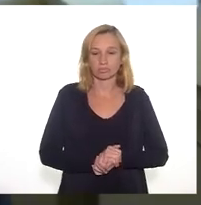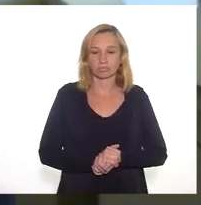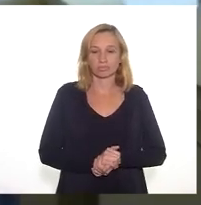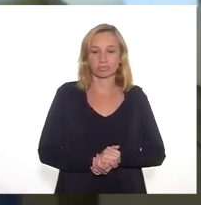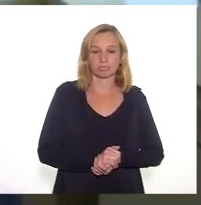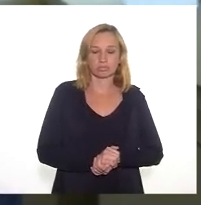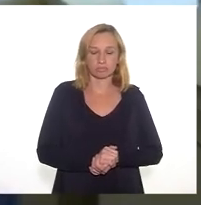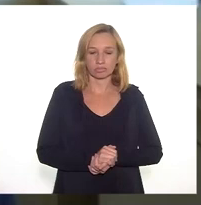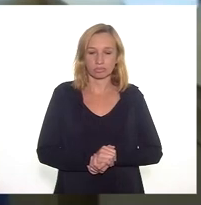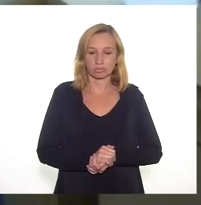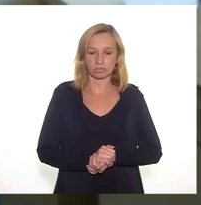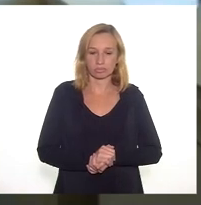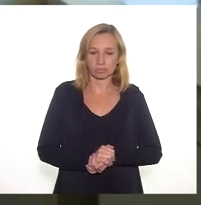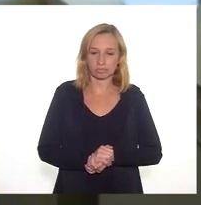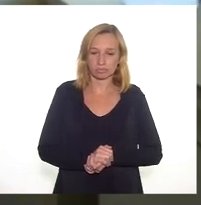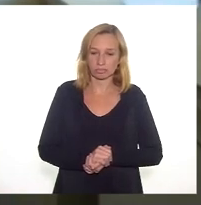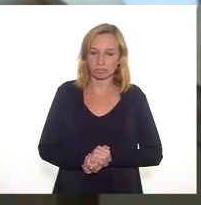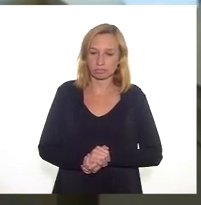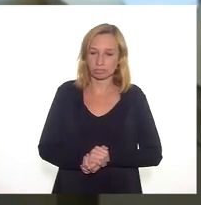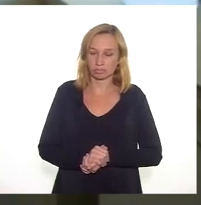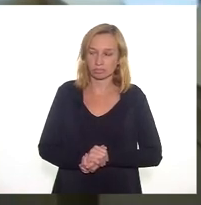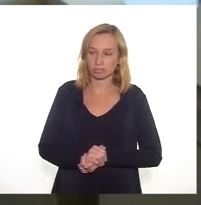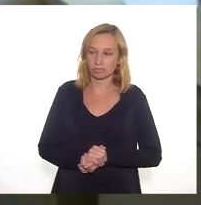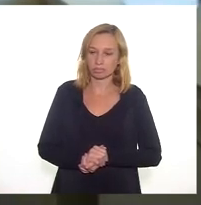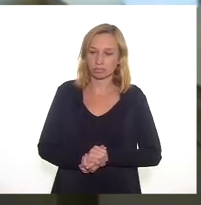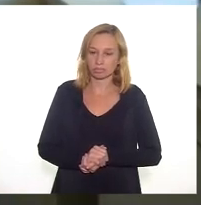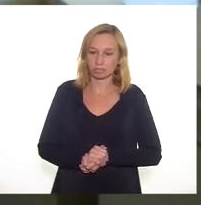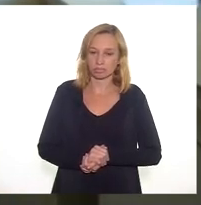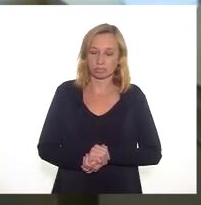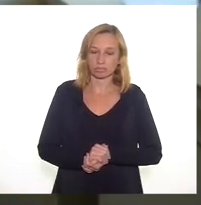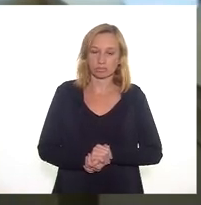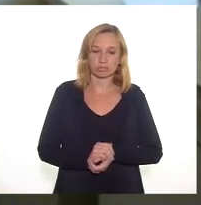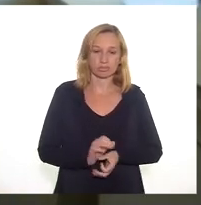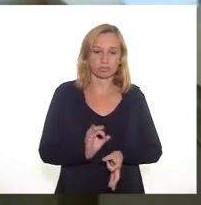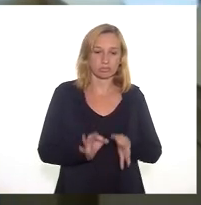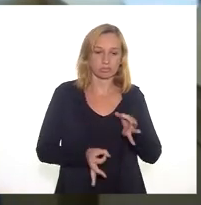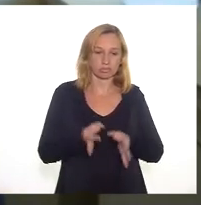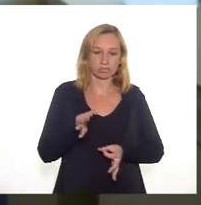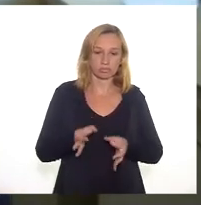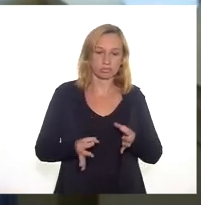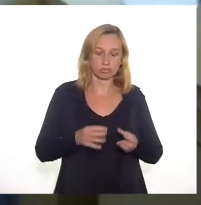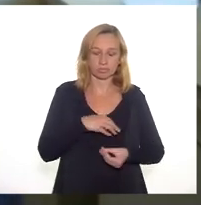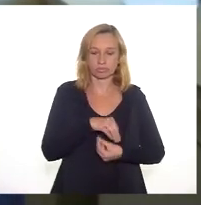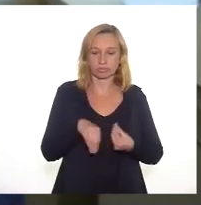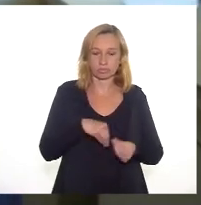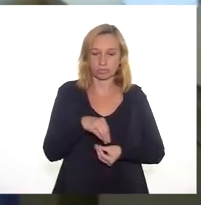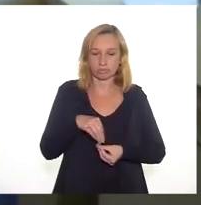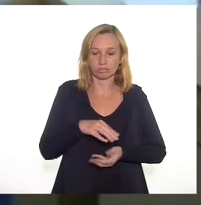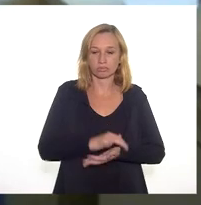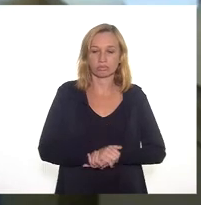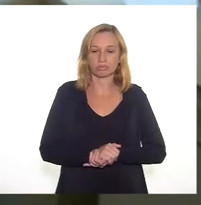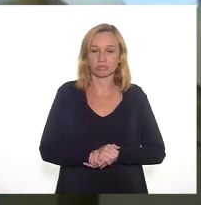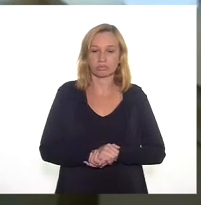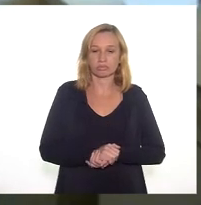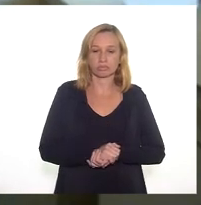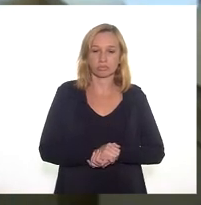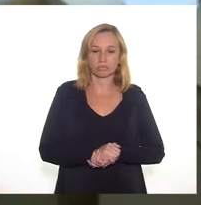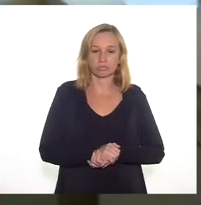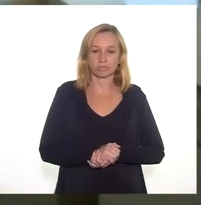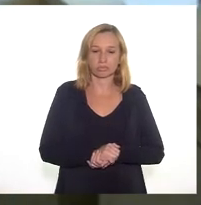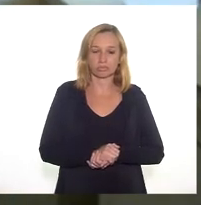E se constituiu o Tribunal Especial Misto e